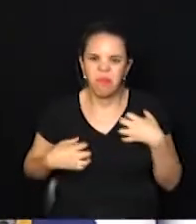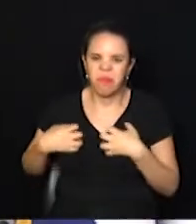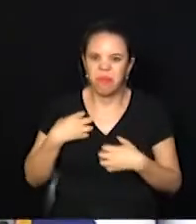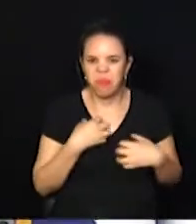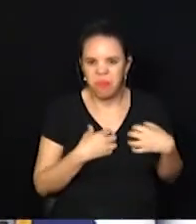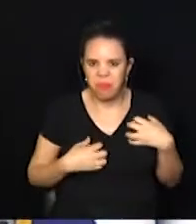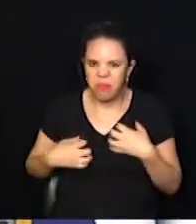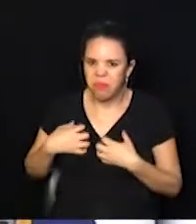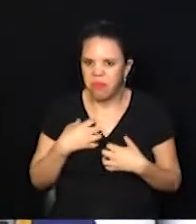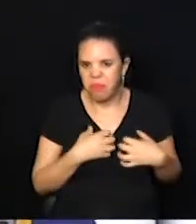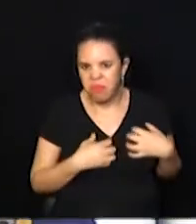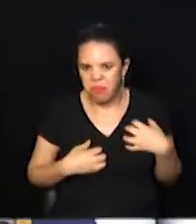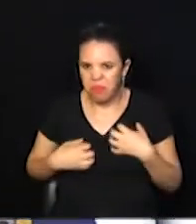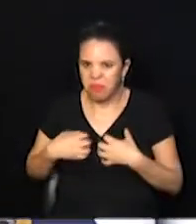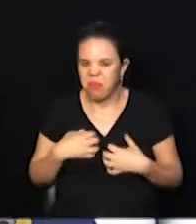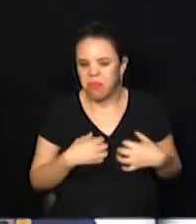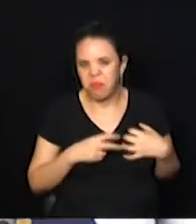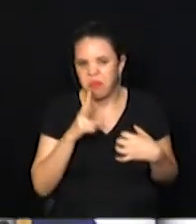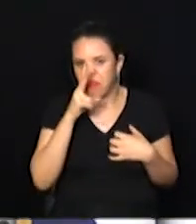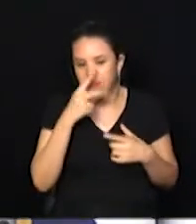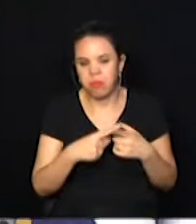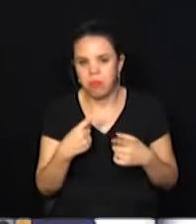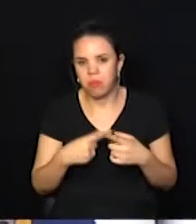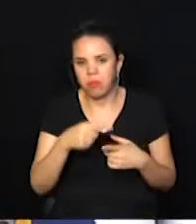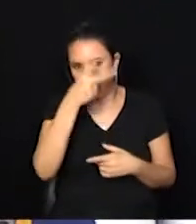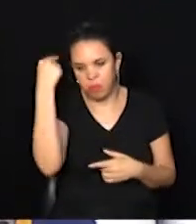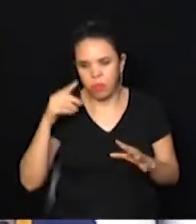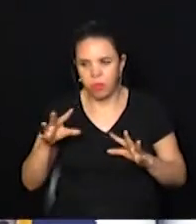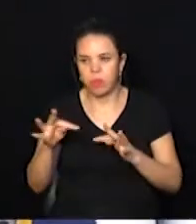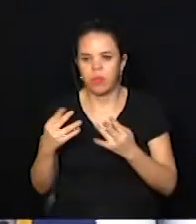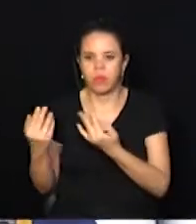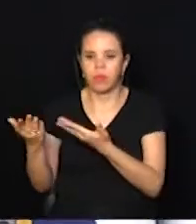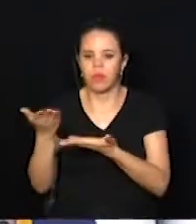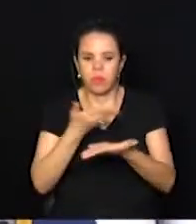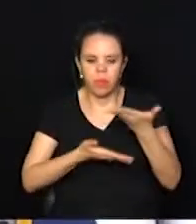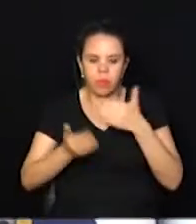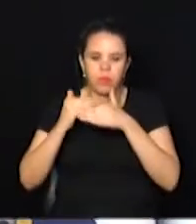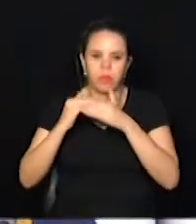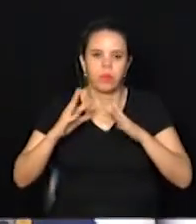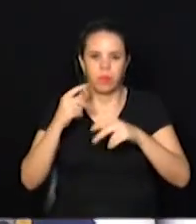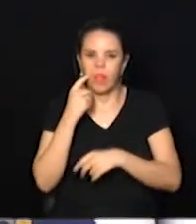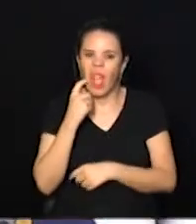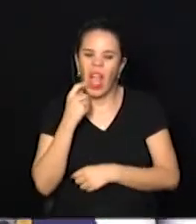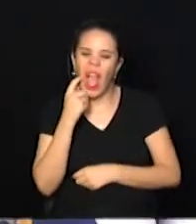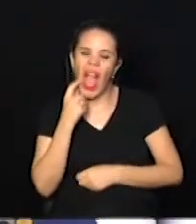E estremeceu com força, porque o Toninho tratava todos iguais. Ali não tinha benesses.